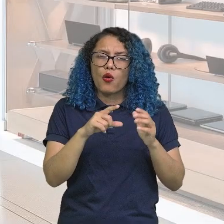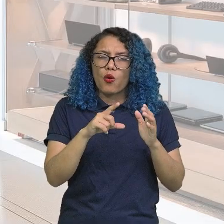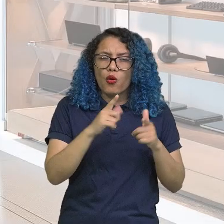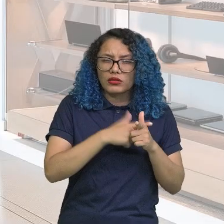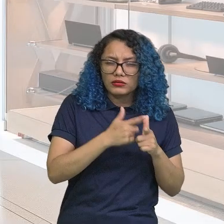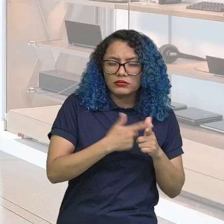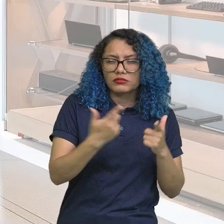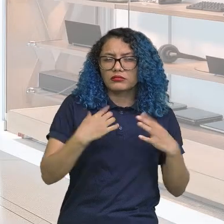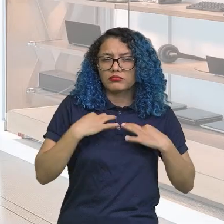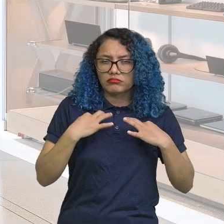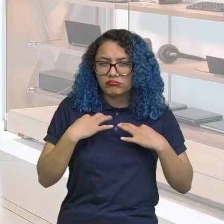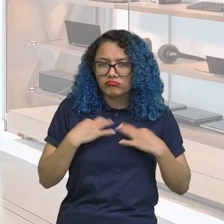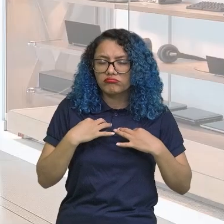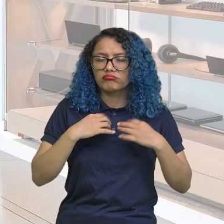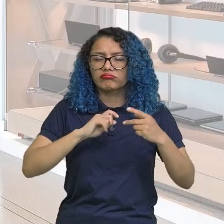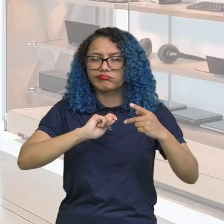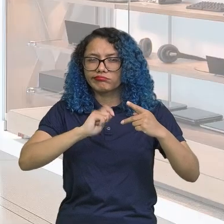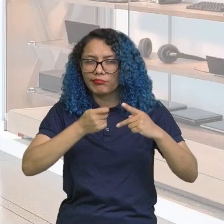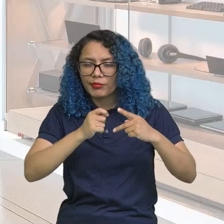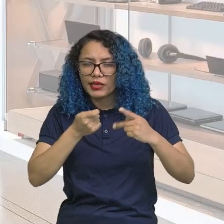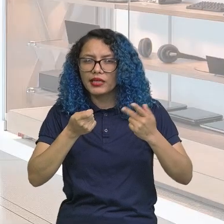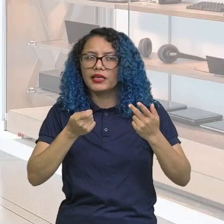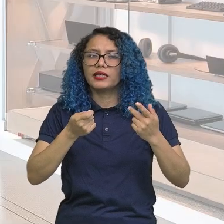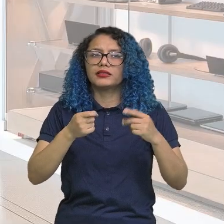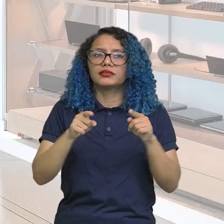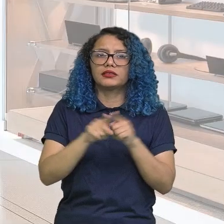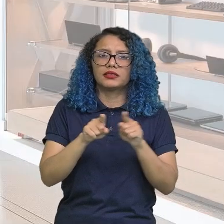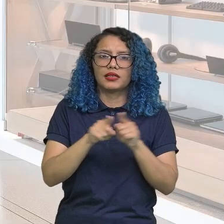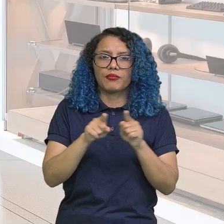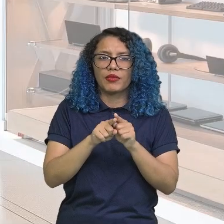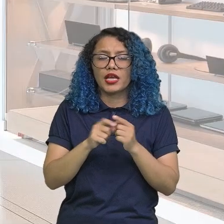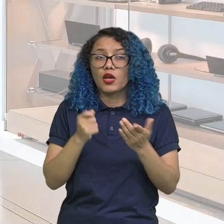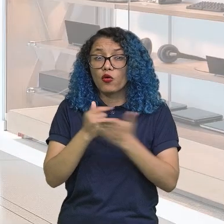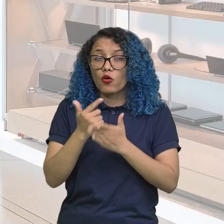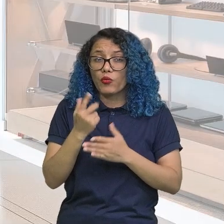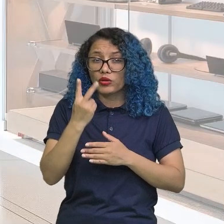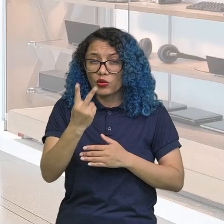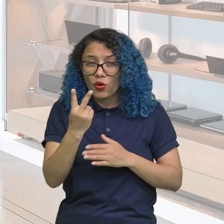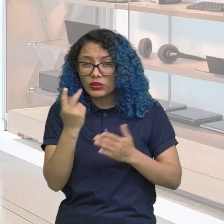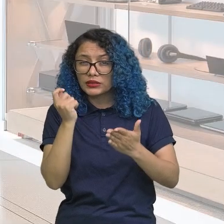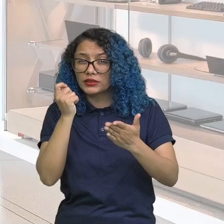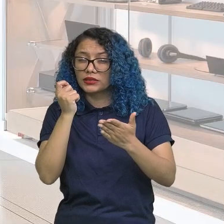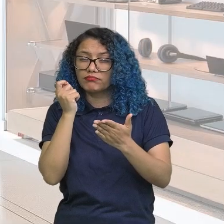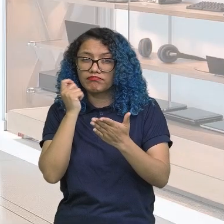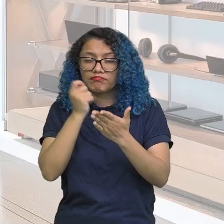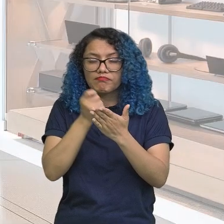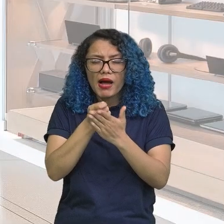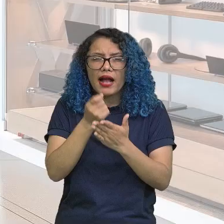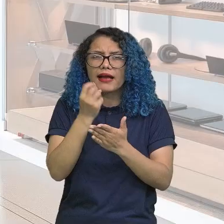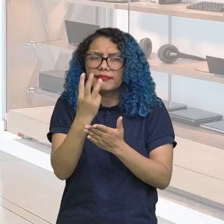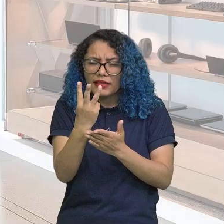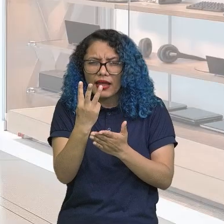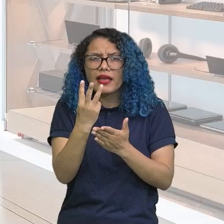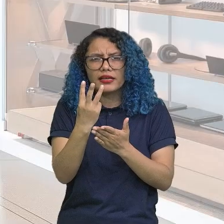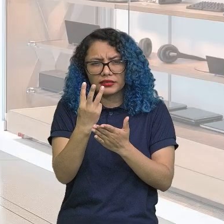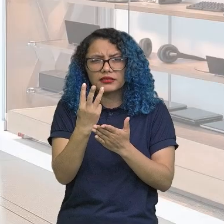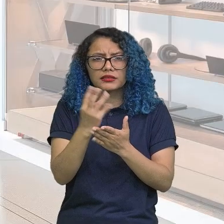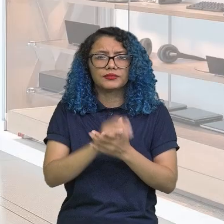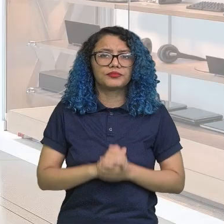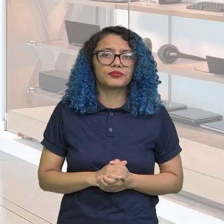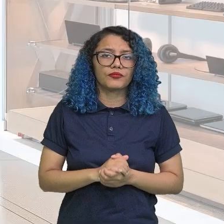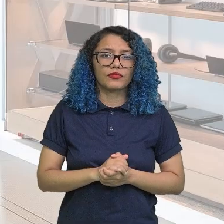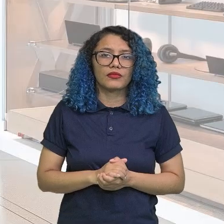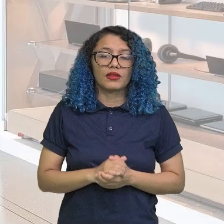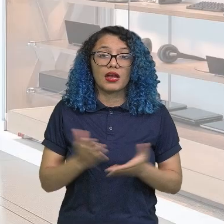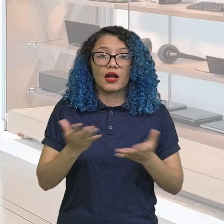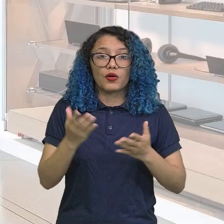vestuário, desconto, não é? Leve dois, compre dois, leve três, desconto na hora do pagamento, e nós chegamos agora aí